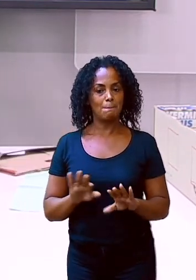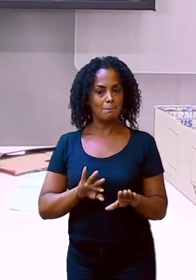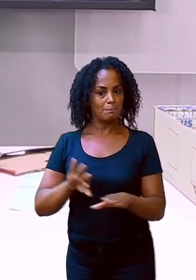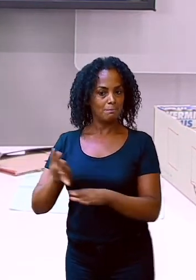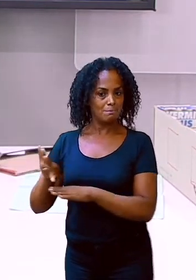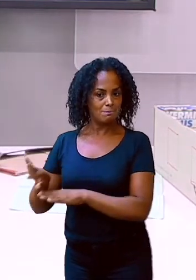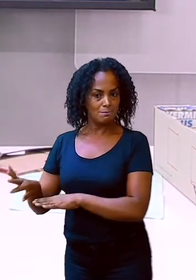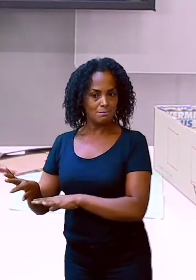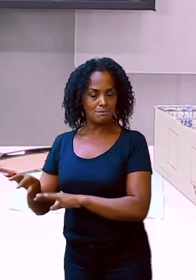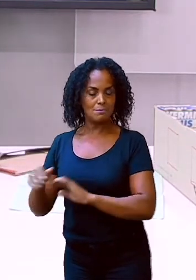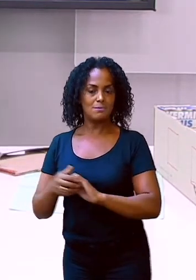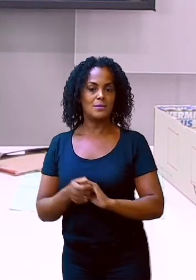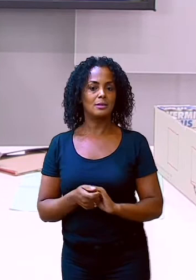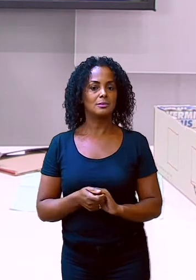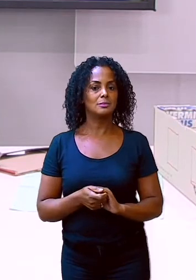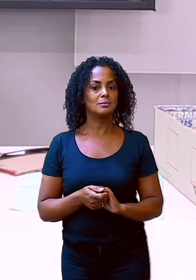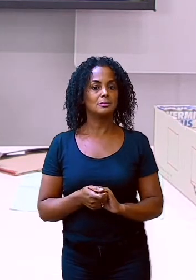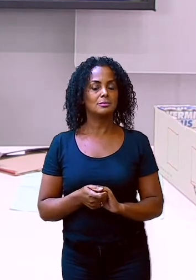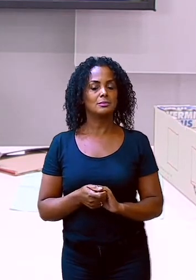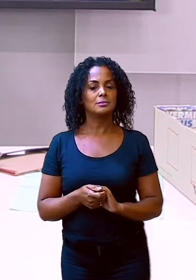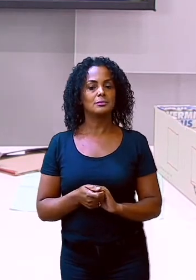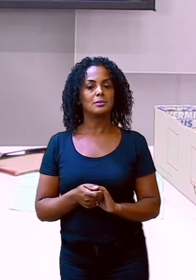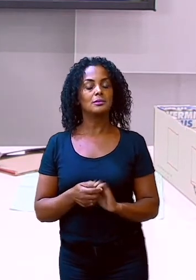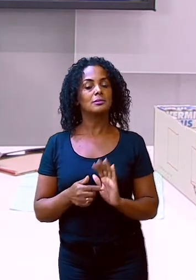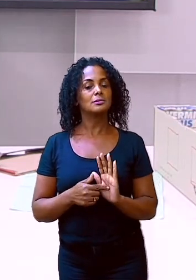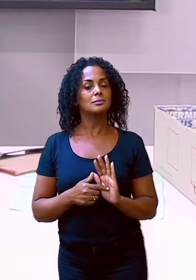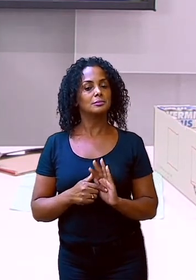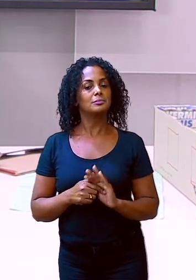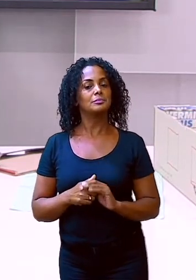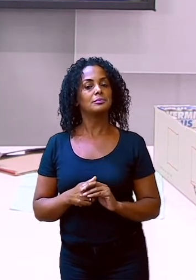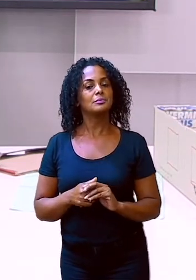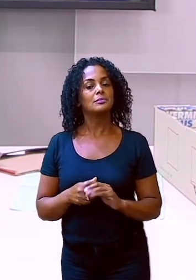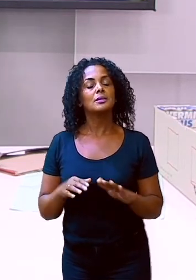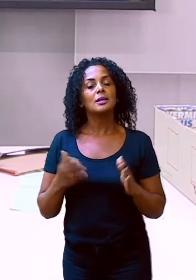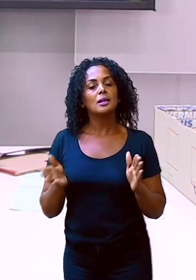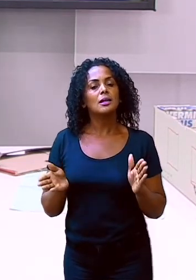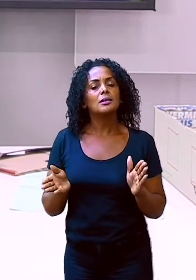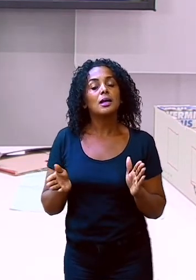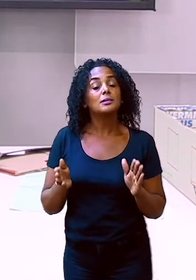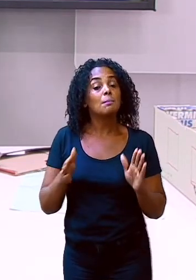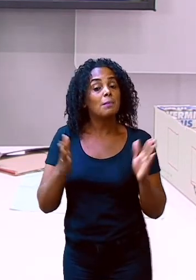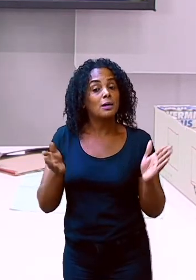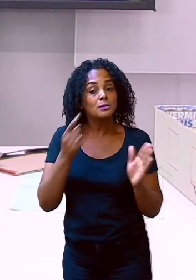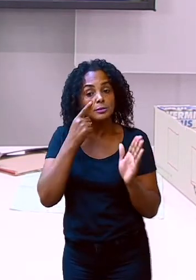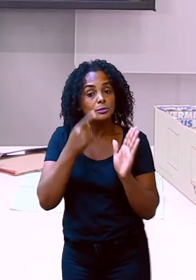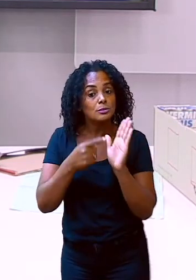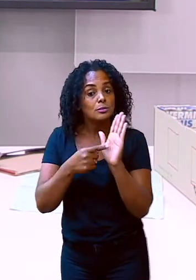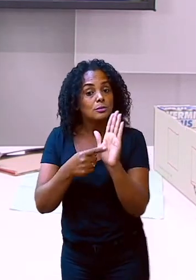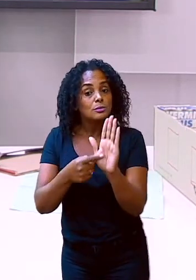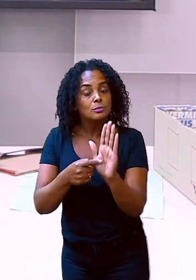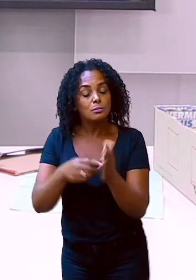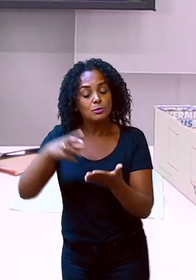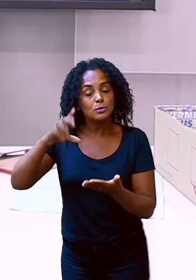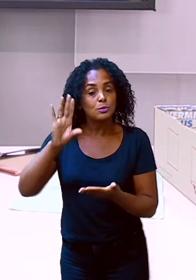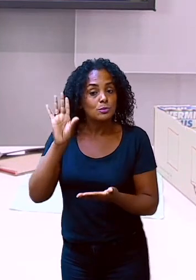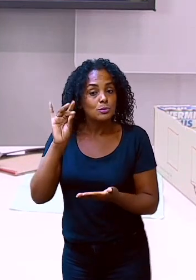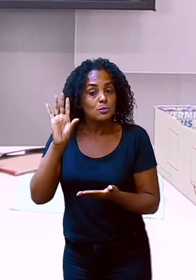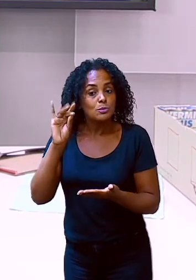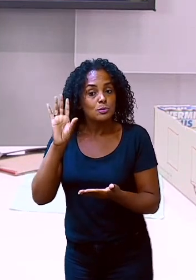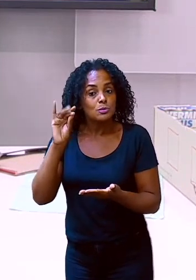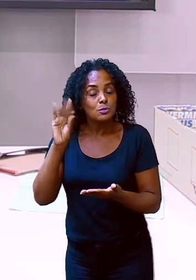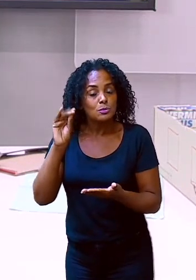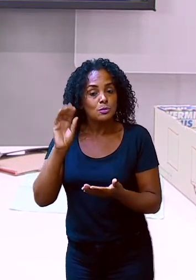Muito bem. Então, retiramos essa parte. Esta parte que vai ficar, nós iremos colar o